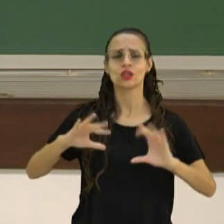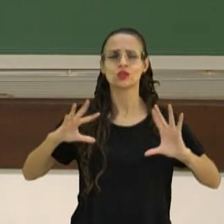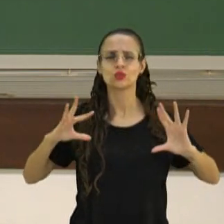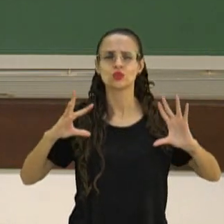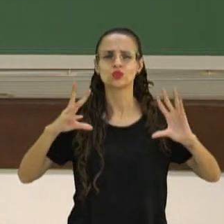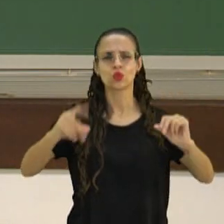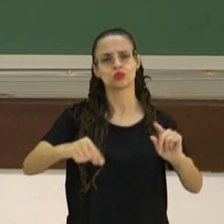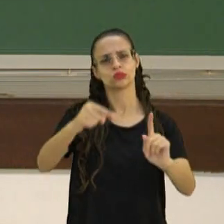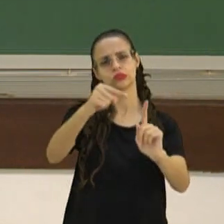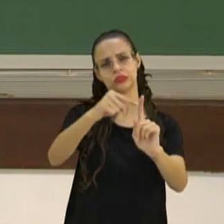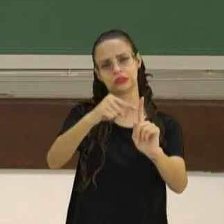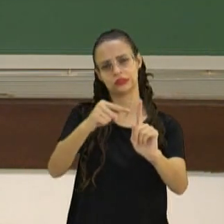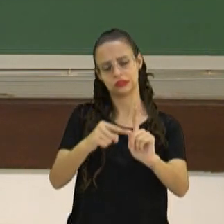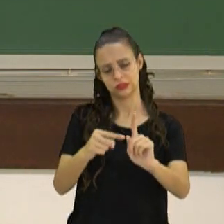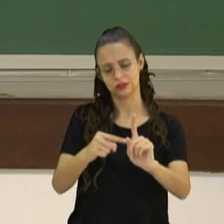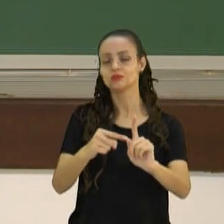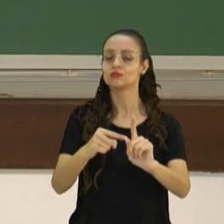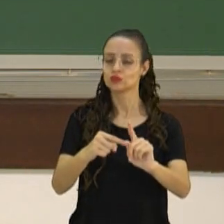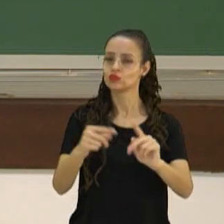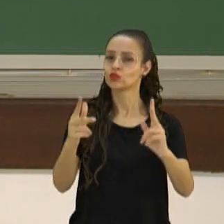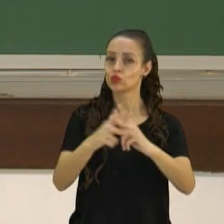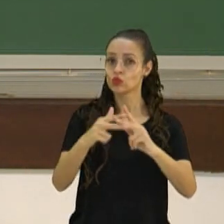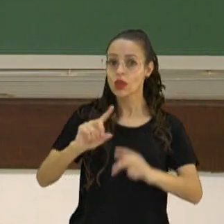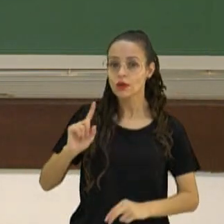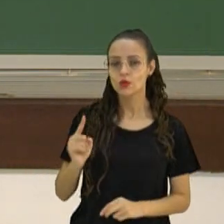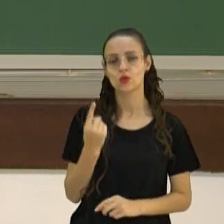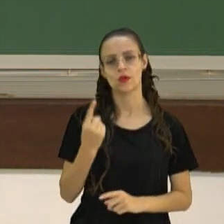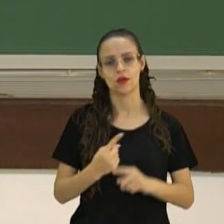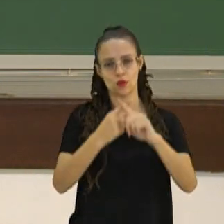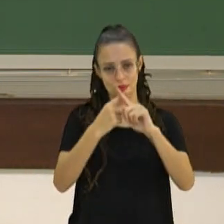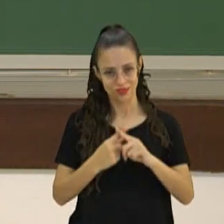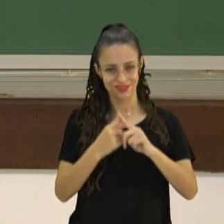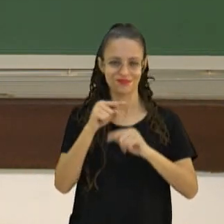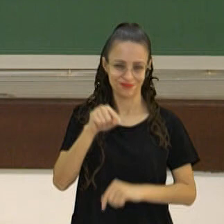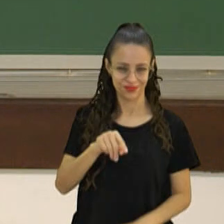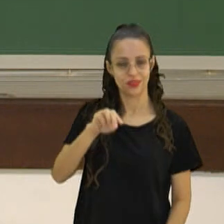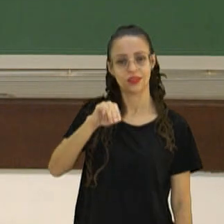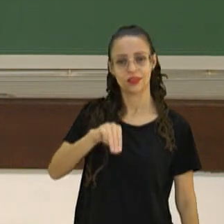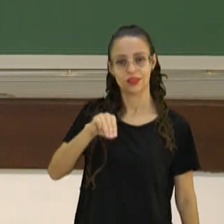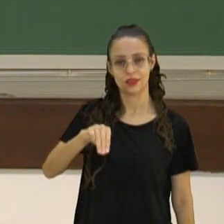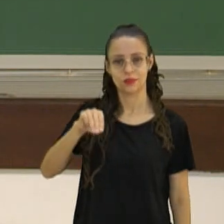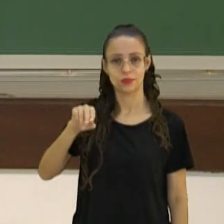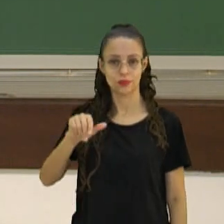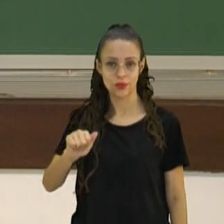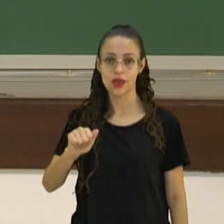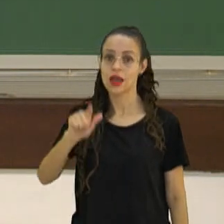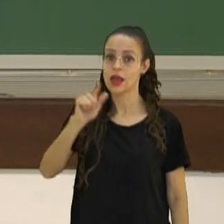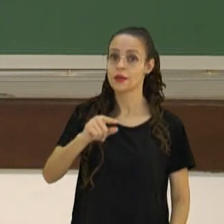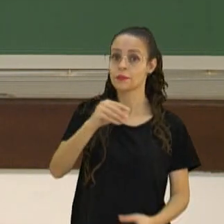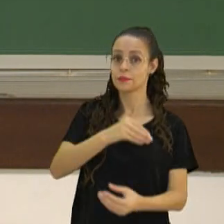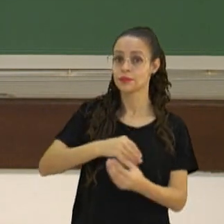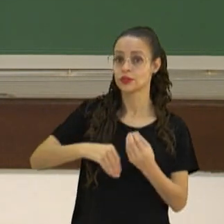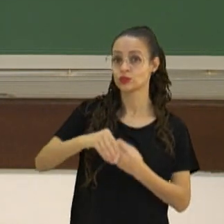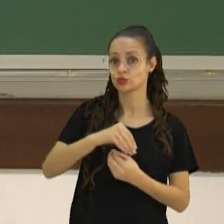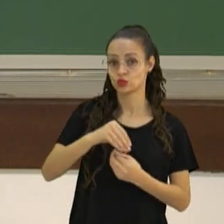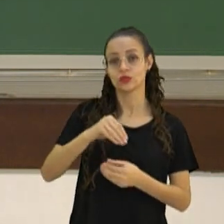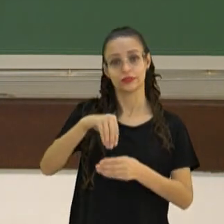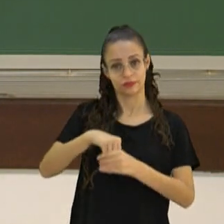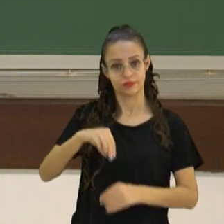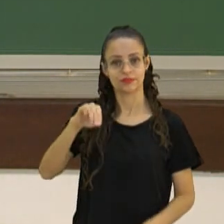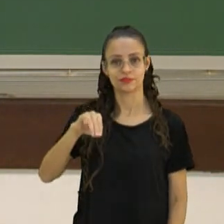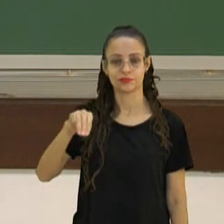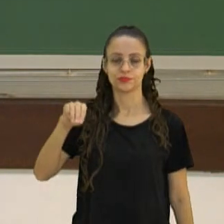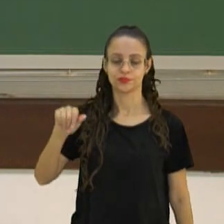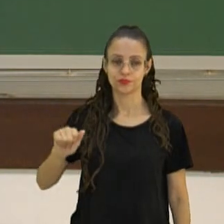todas as lutas, né, em uma única competição, né, então a mistura que se dá dentro do MMA,